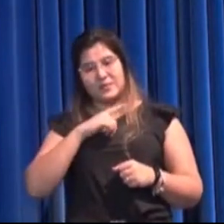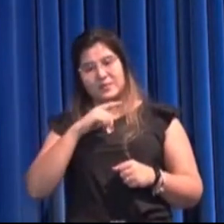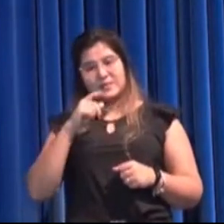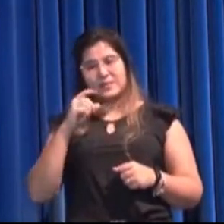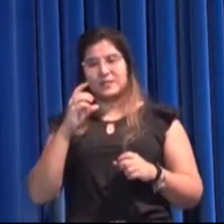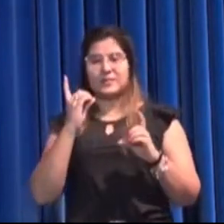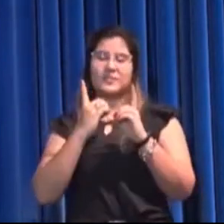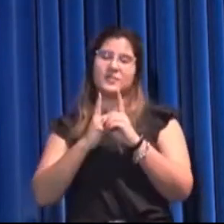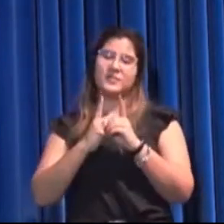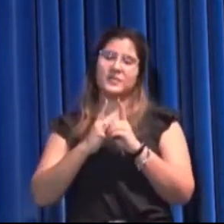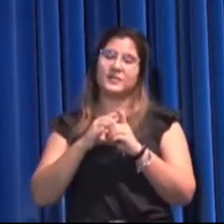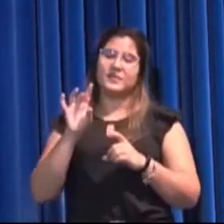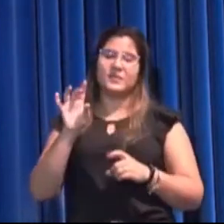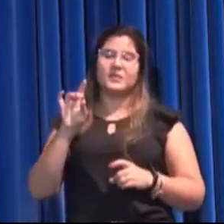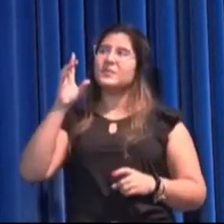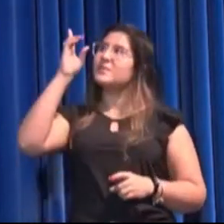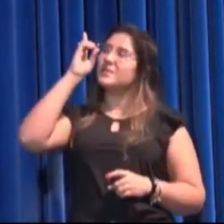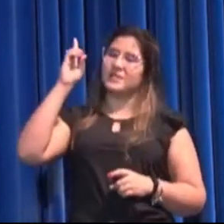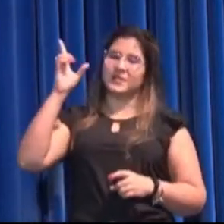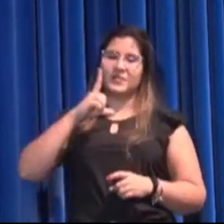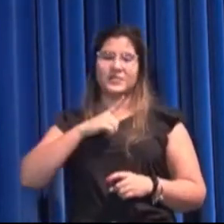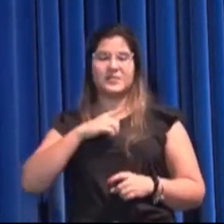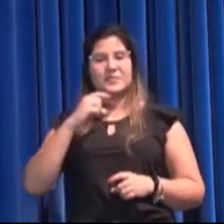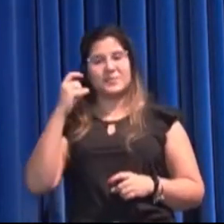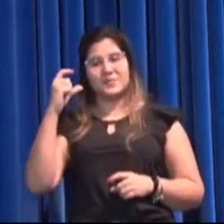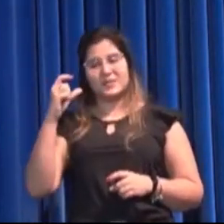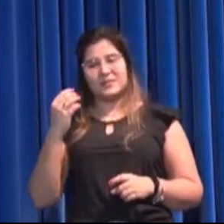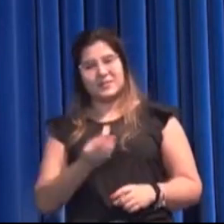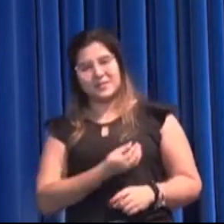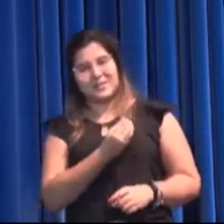conhecido que tu és o Santo de Deus.